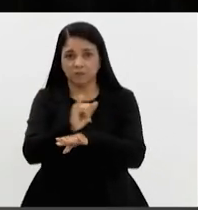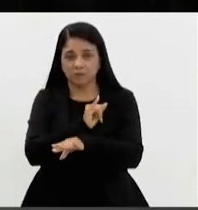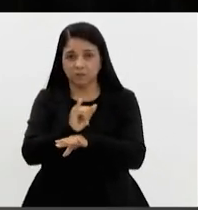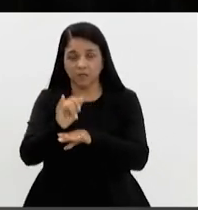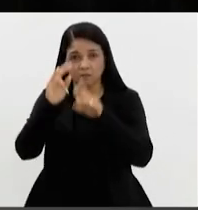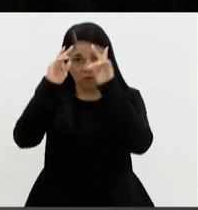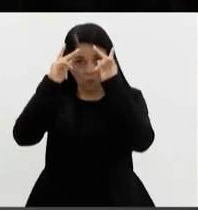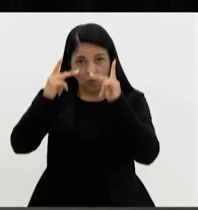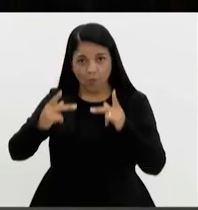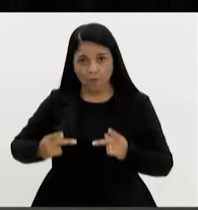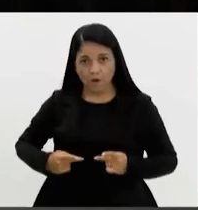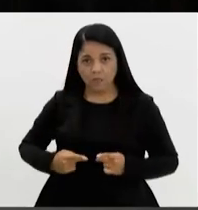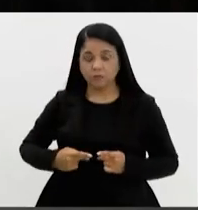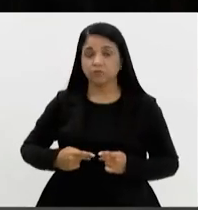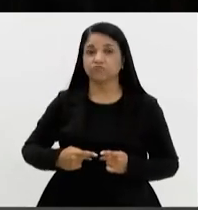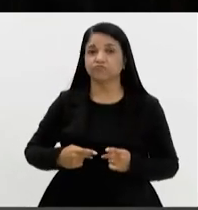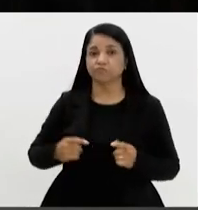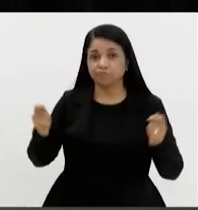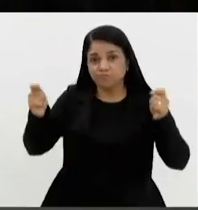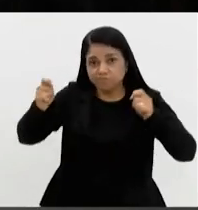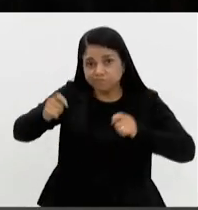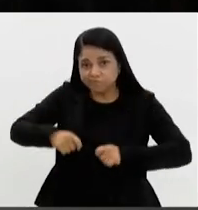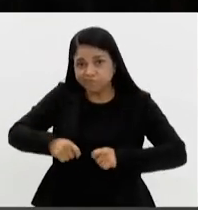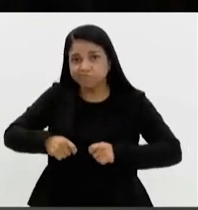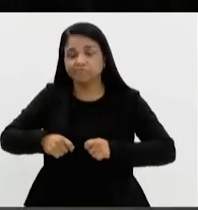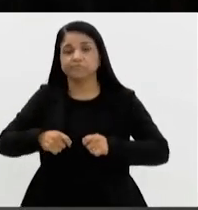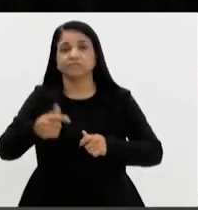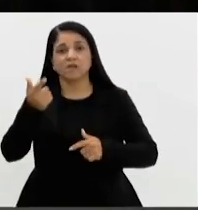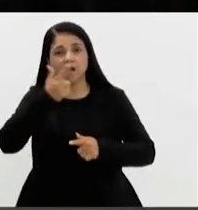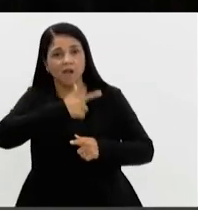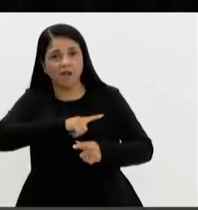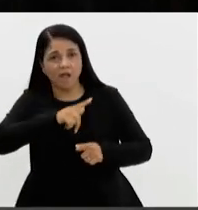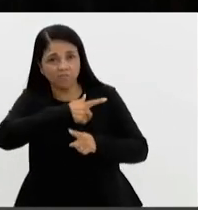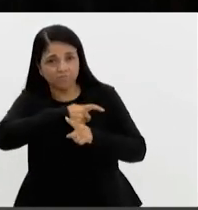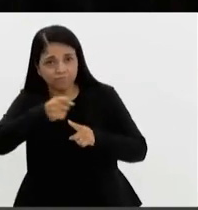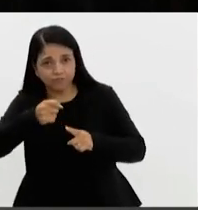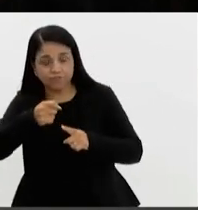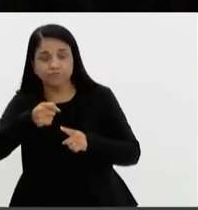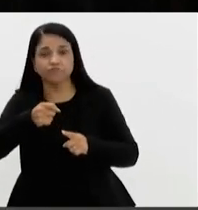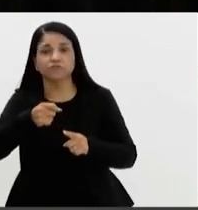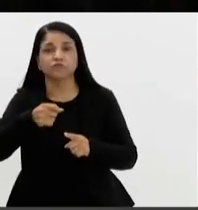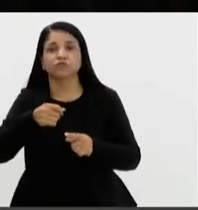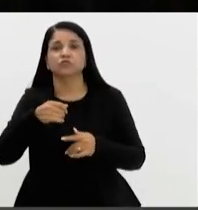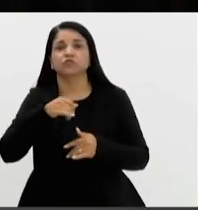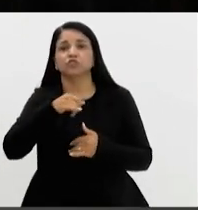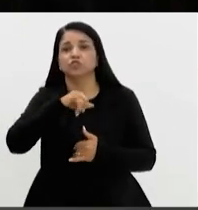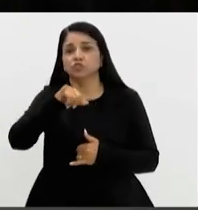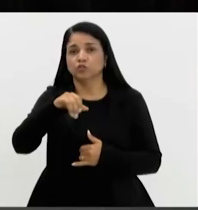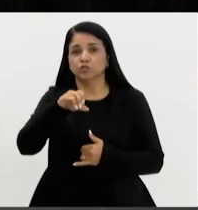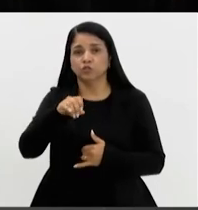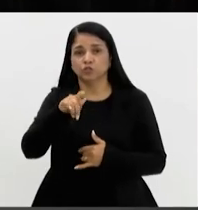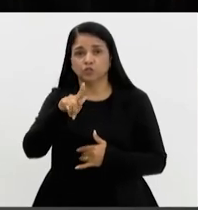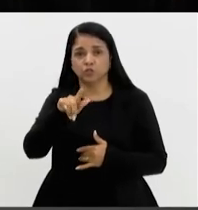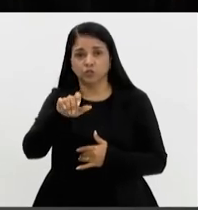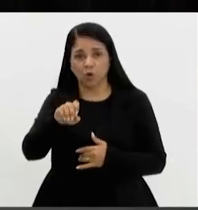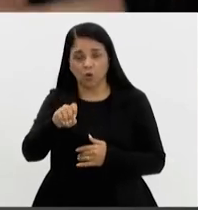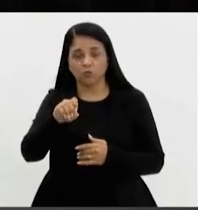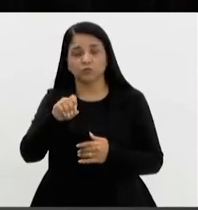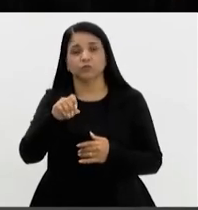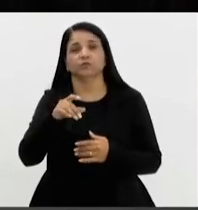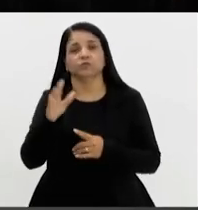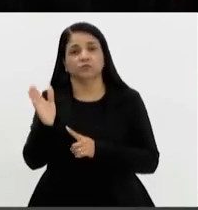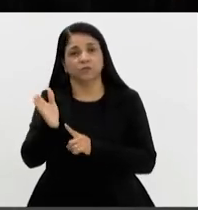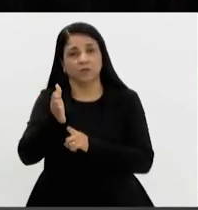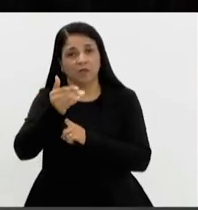humanos com potencial não só de ganhar de jogos semelhantes né ou de de tecnologias semelhantes mas também